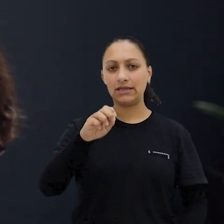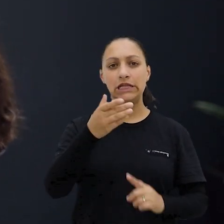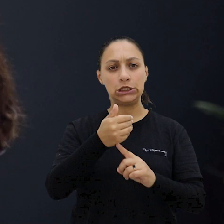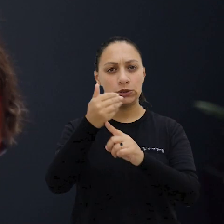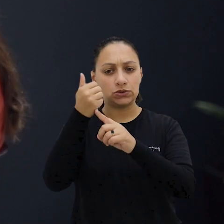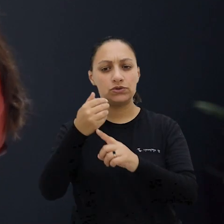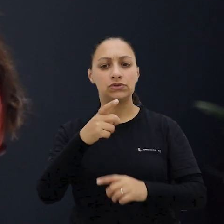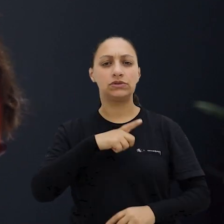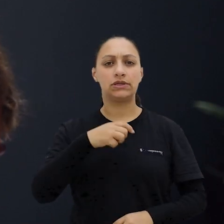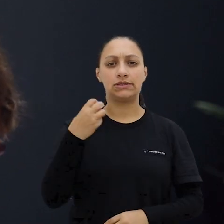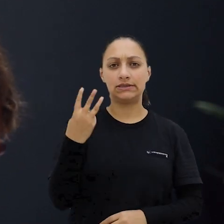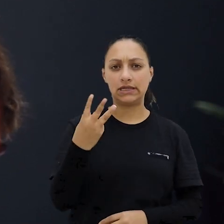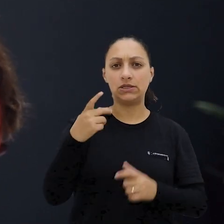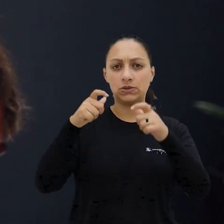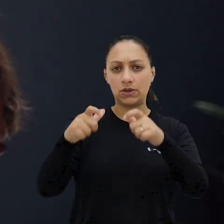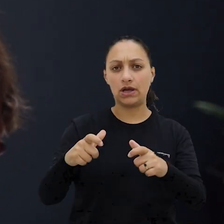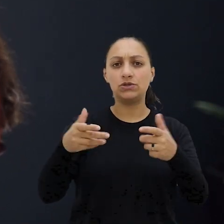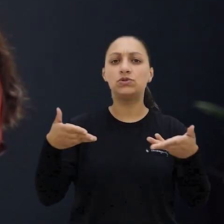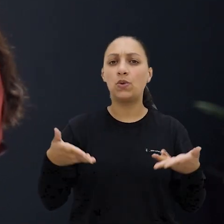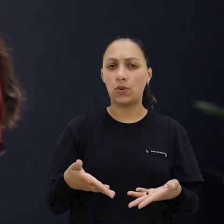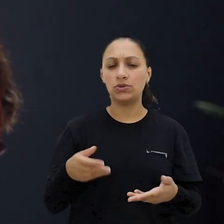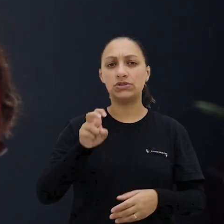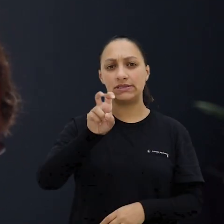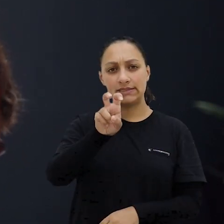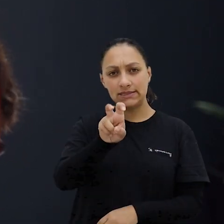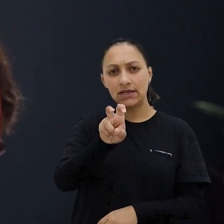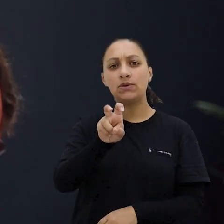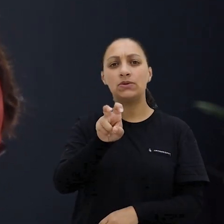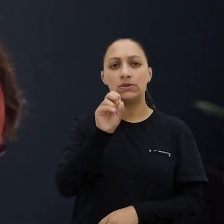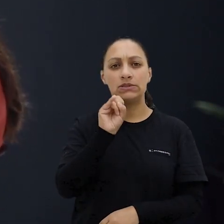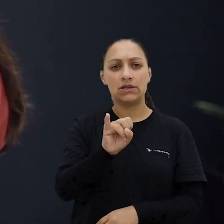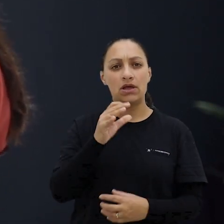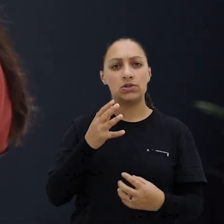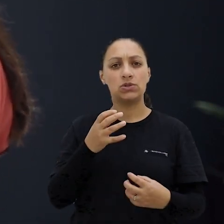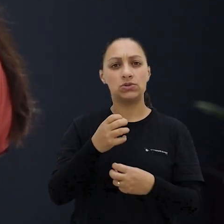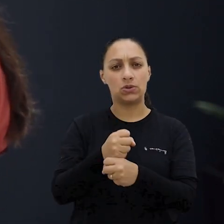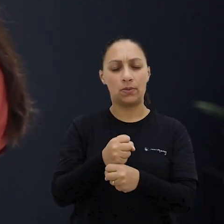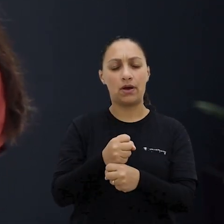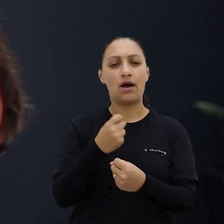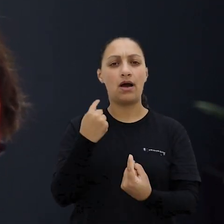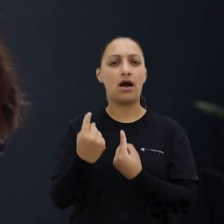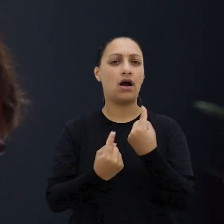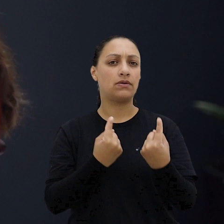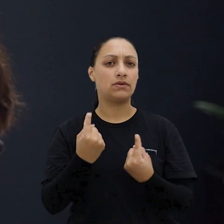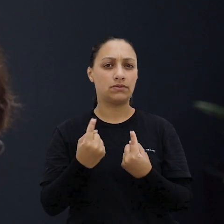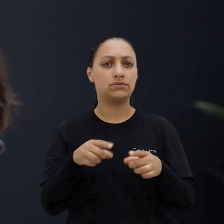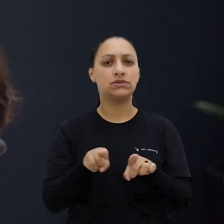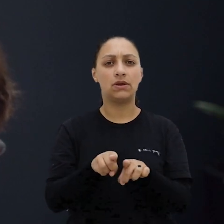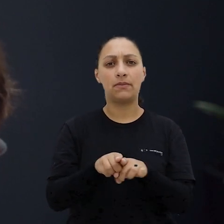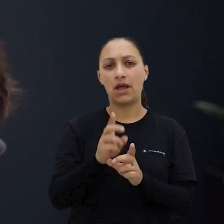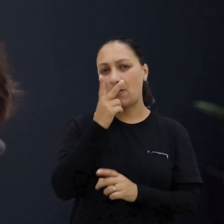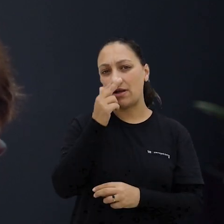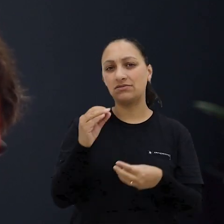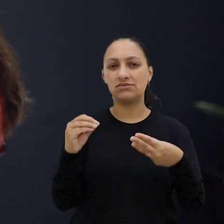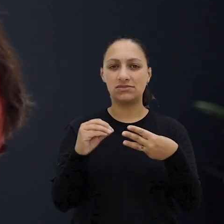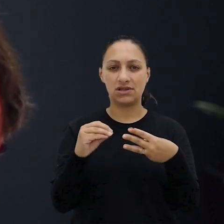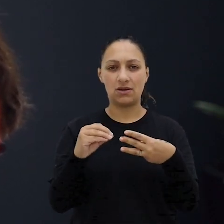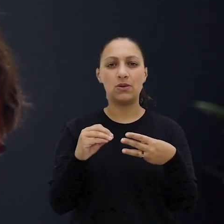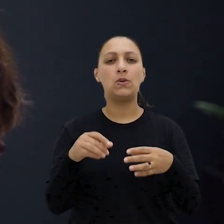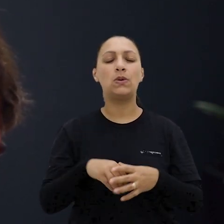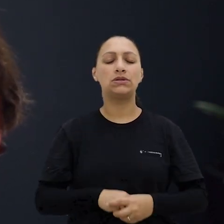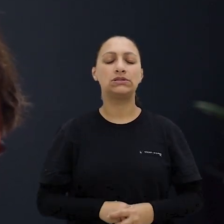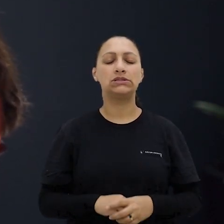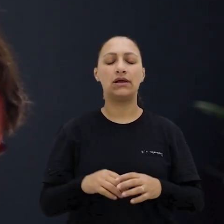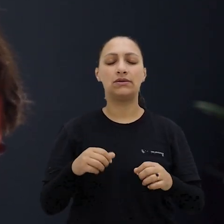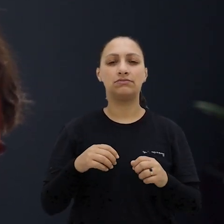é o local, nós temos 3 unidades hoje, 5, né, se a gente contar algumas células do Fevale Tech Park